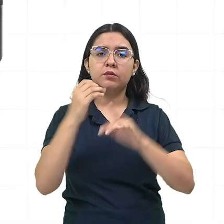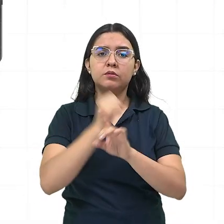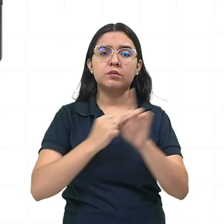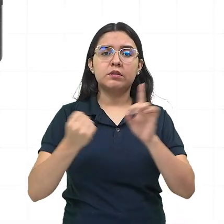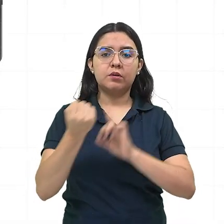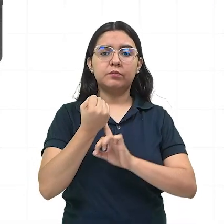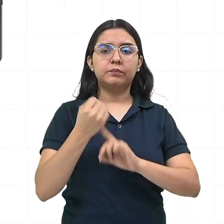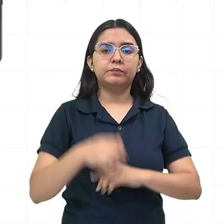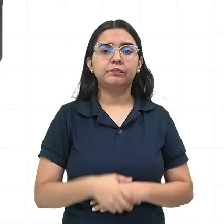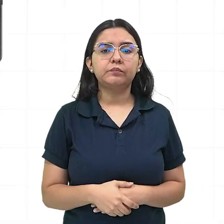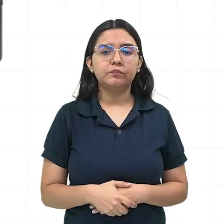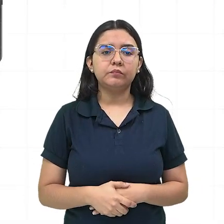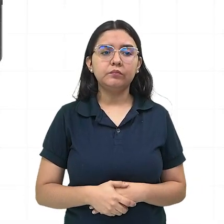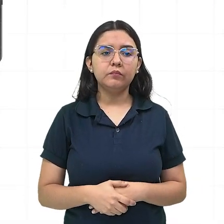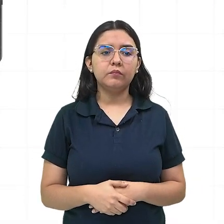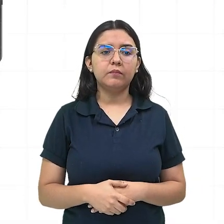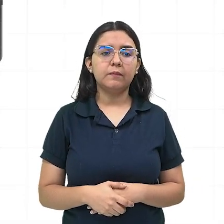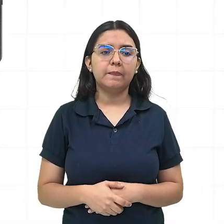social.